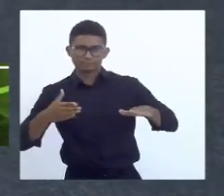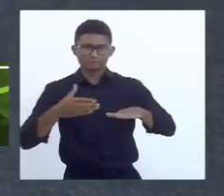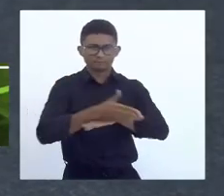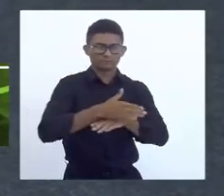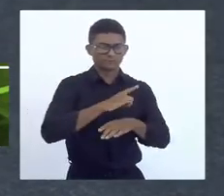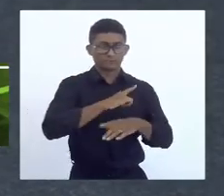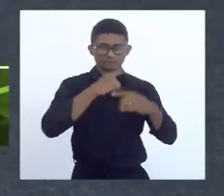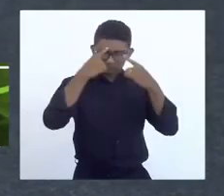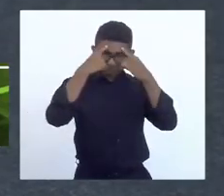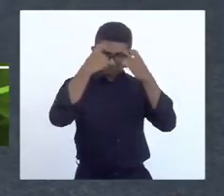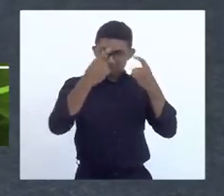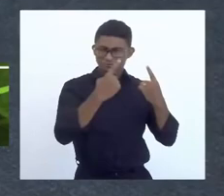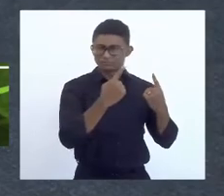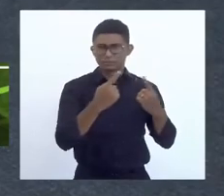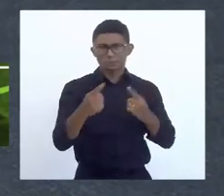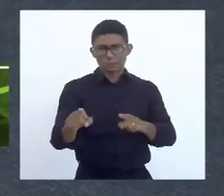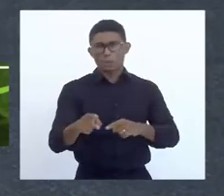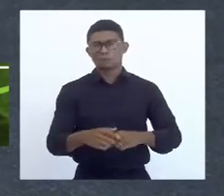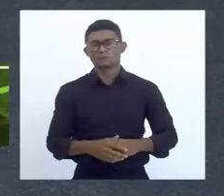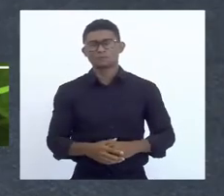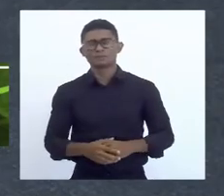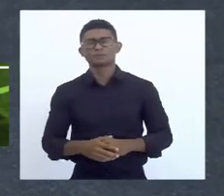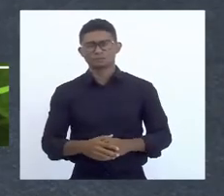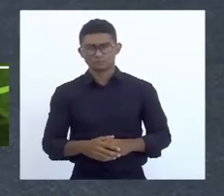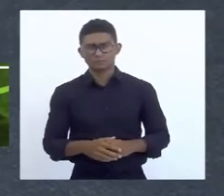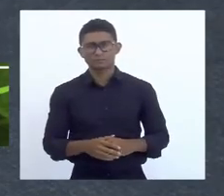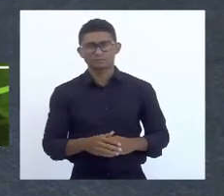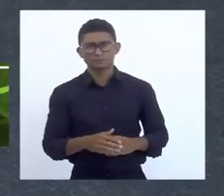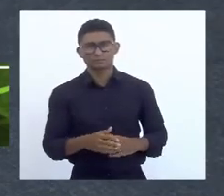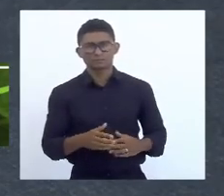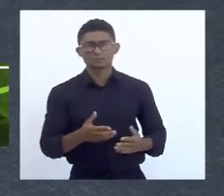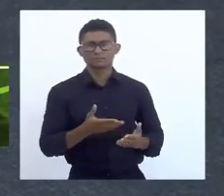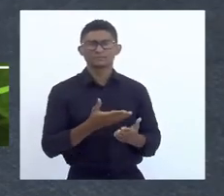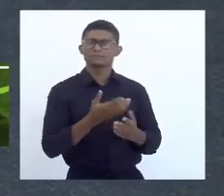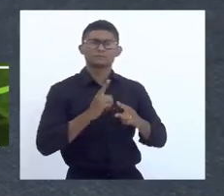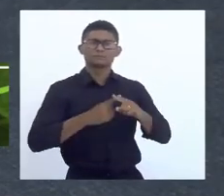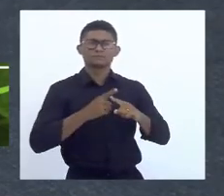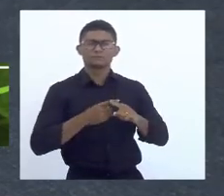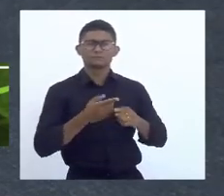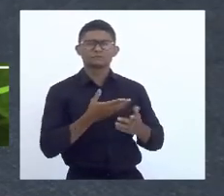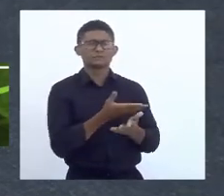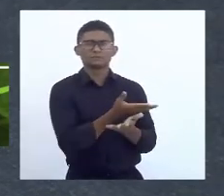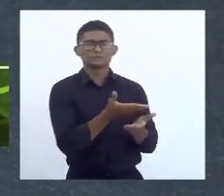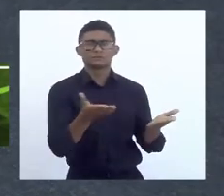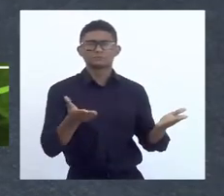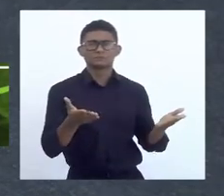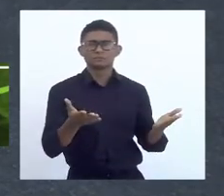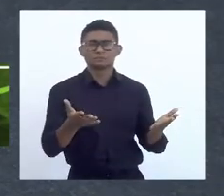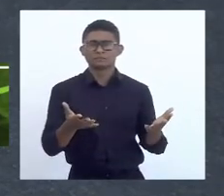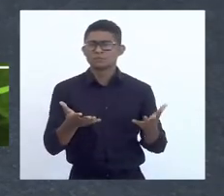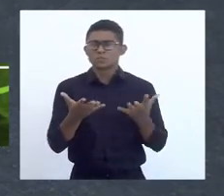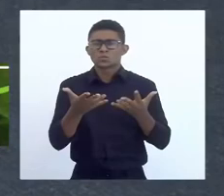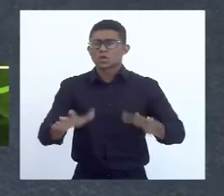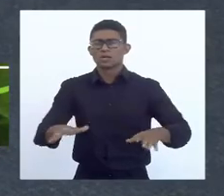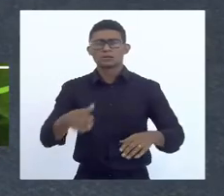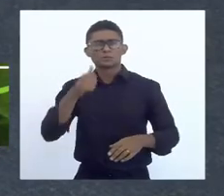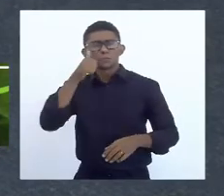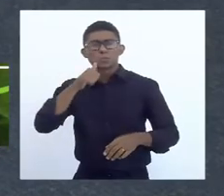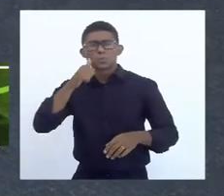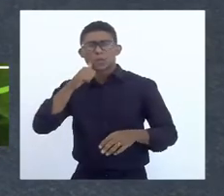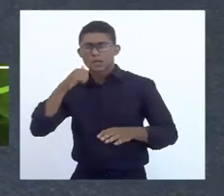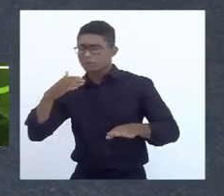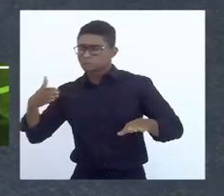faz parte da tentativa de negar a possibilidade e o papel das mulheres na